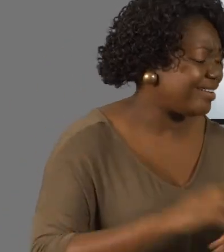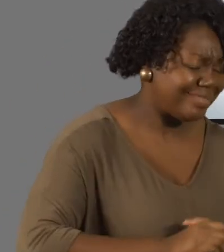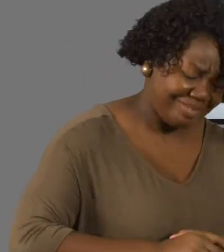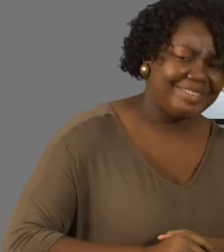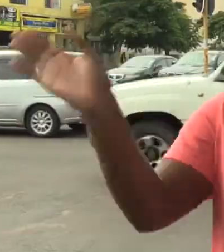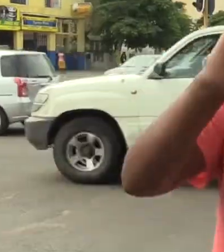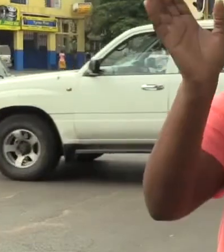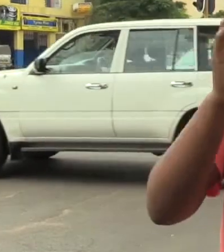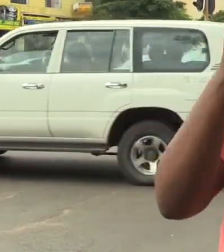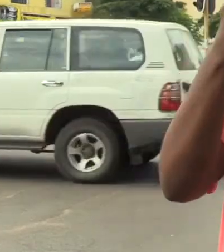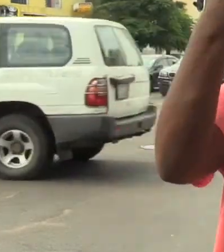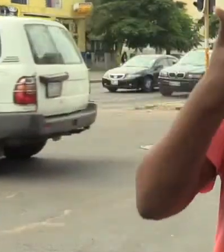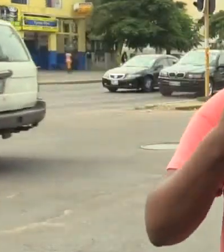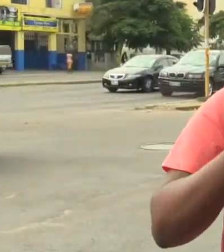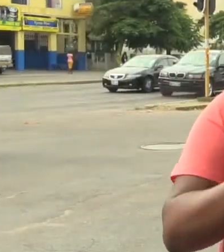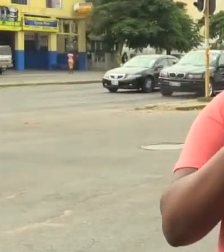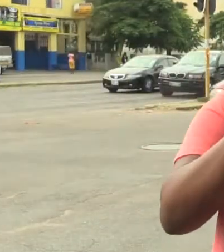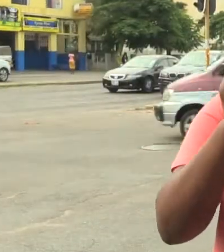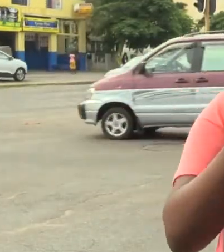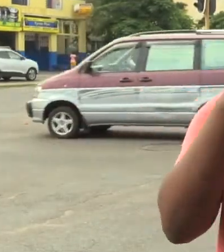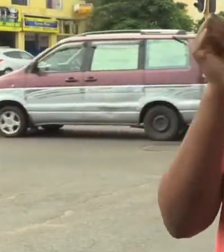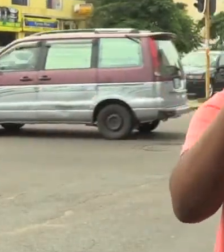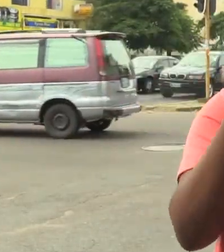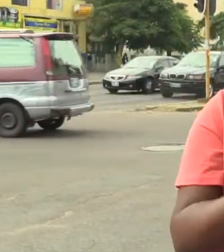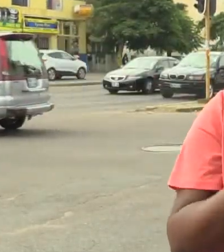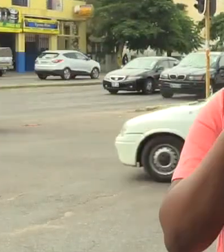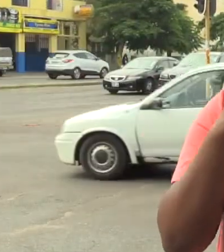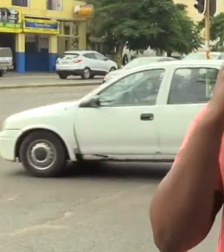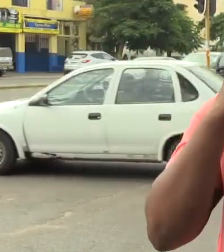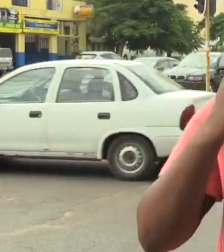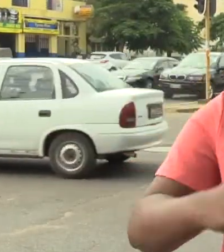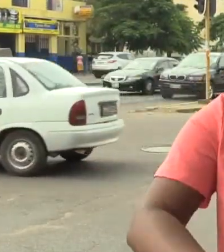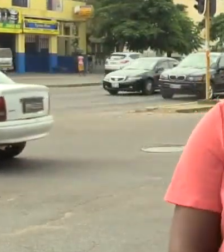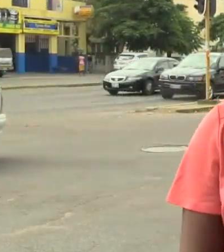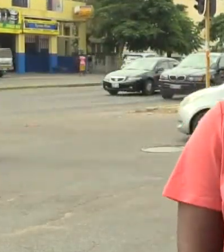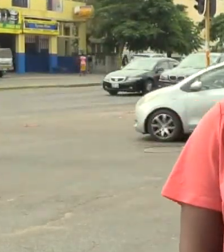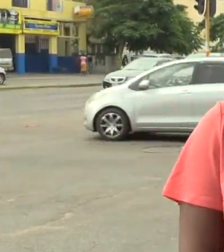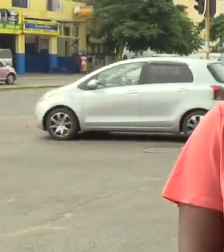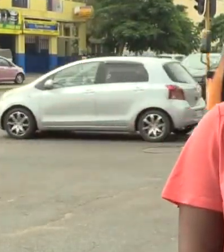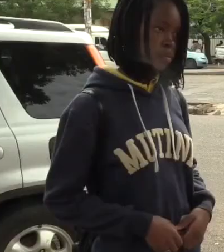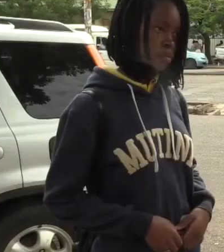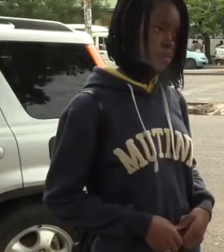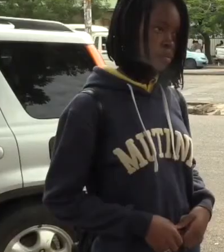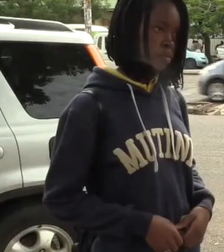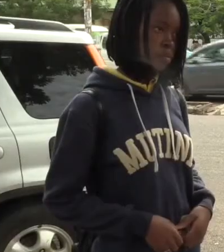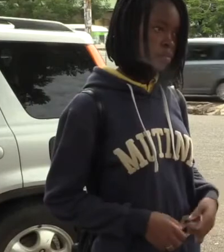relacionado. Olá, bem-vindo à aula de Língua de Sinais de Moçambique.